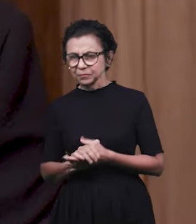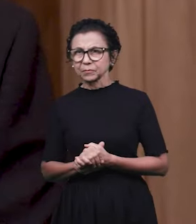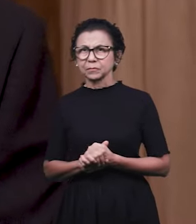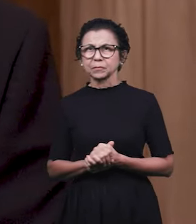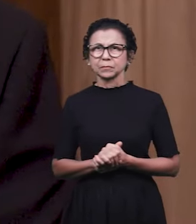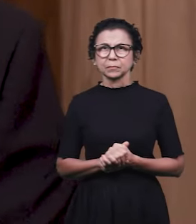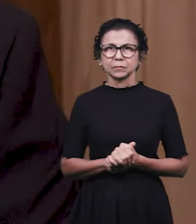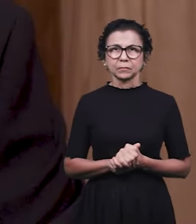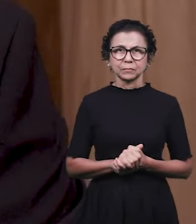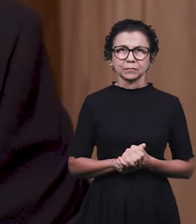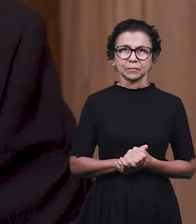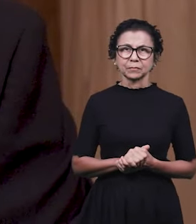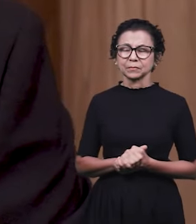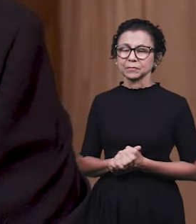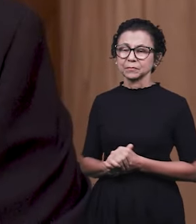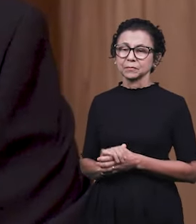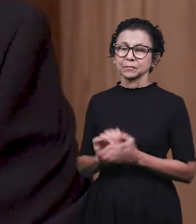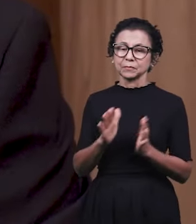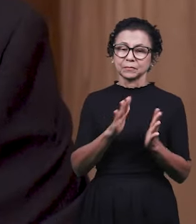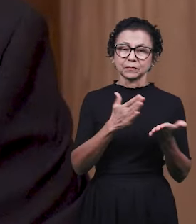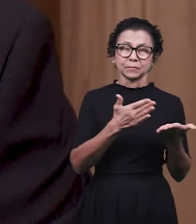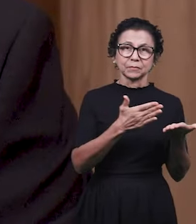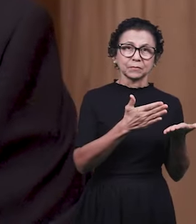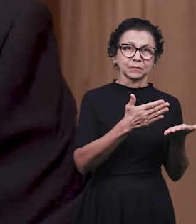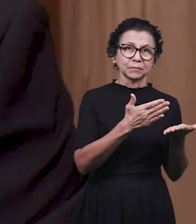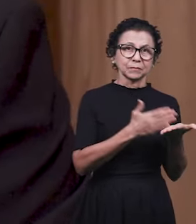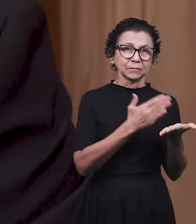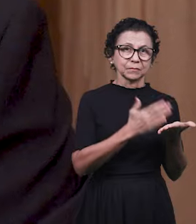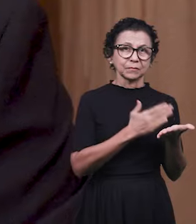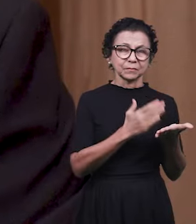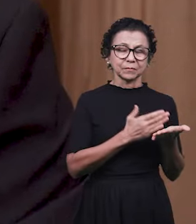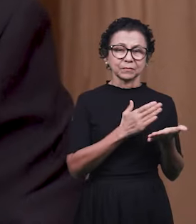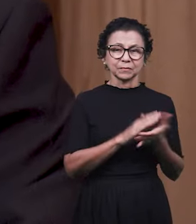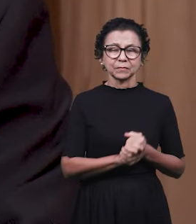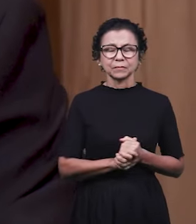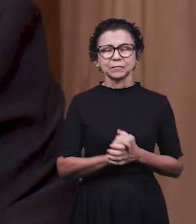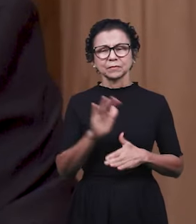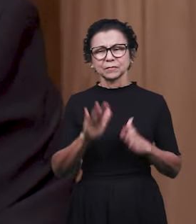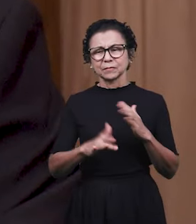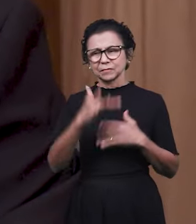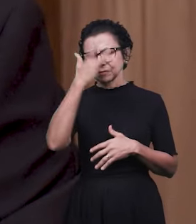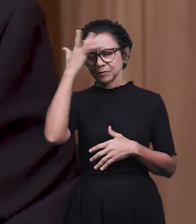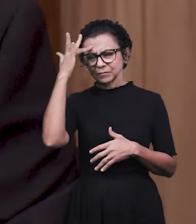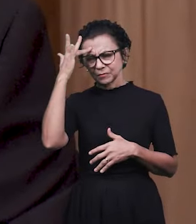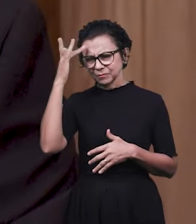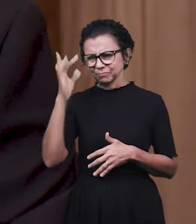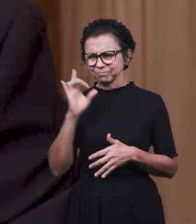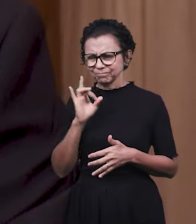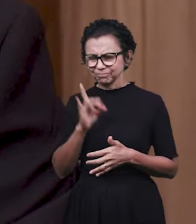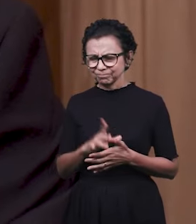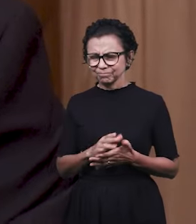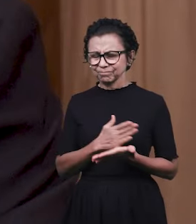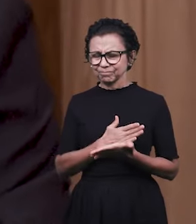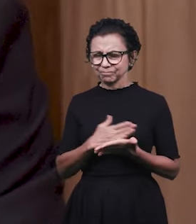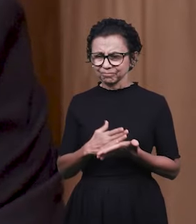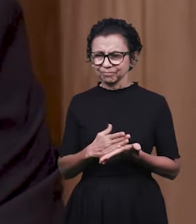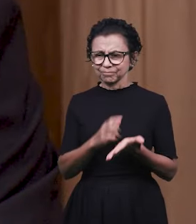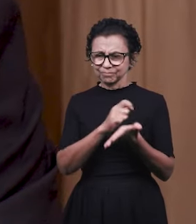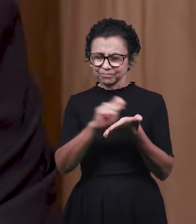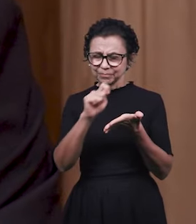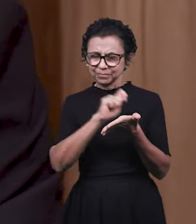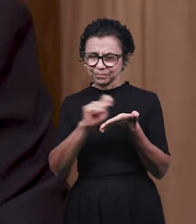começam a escrever, a resolver aquele exercício, quando ele tem certeza daquela resposta, aquela fórmula pronta, e muitas vezes ele não se permite